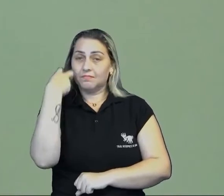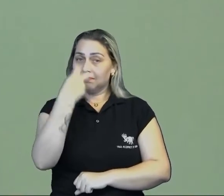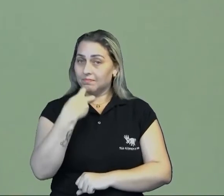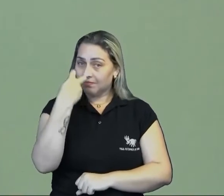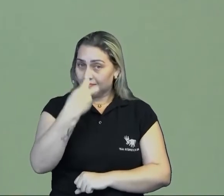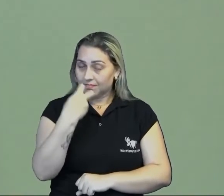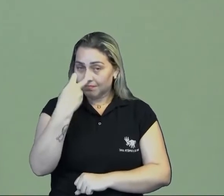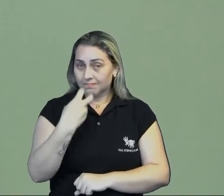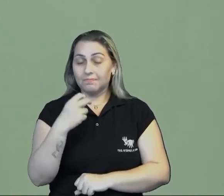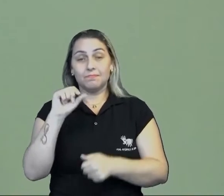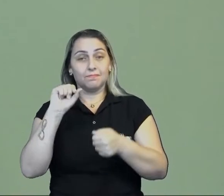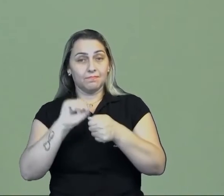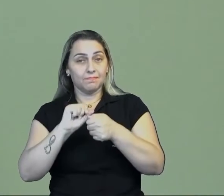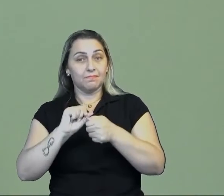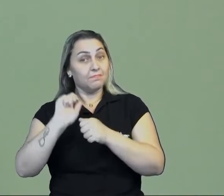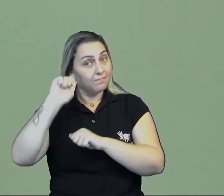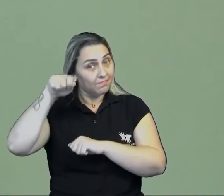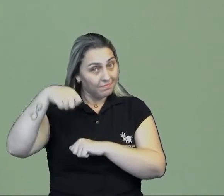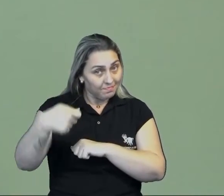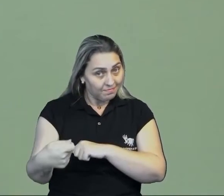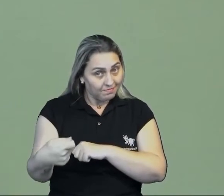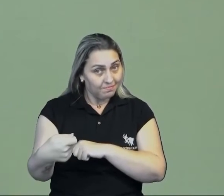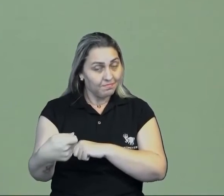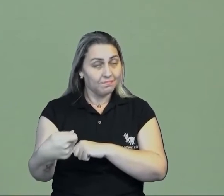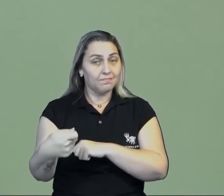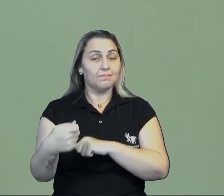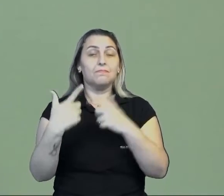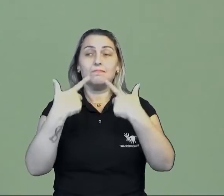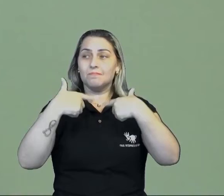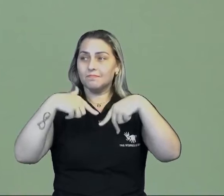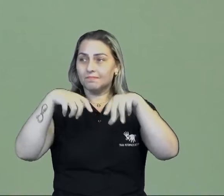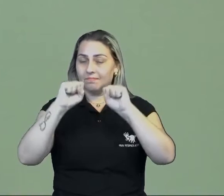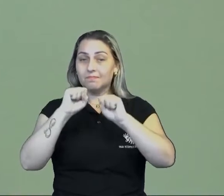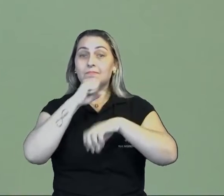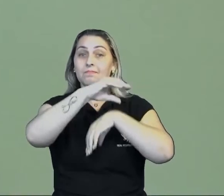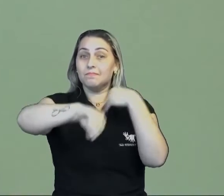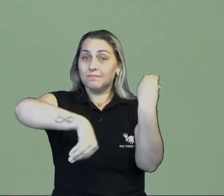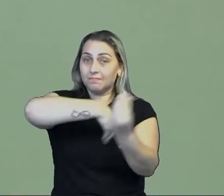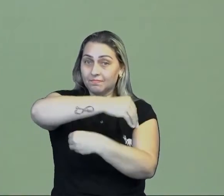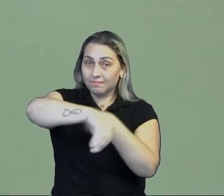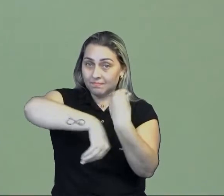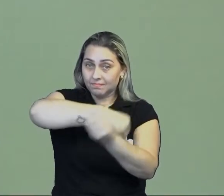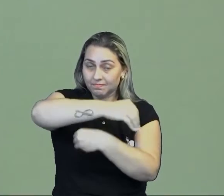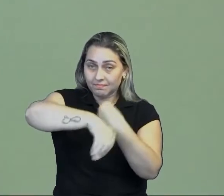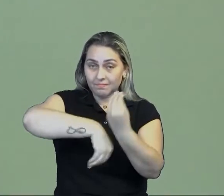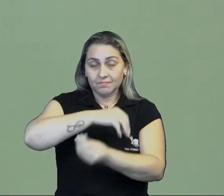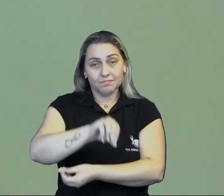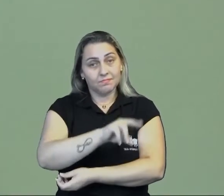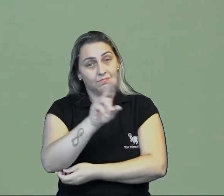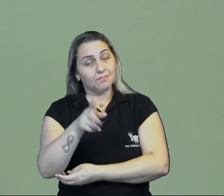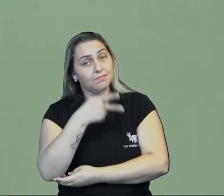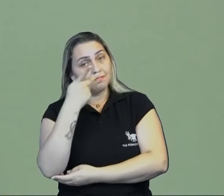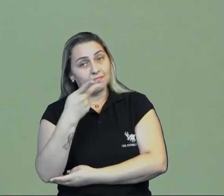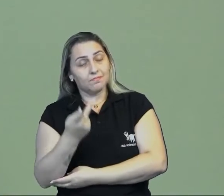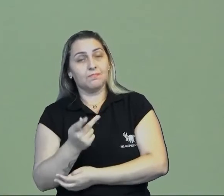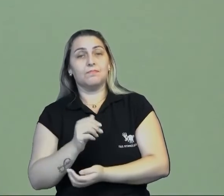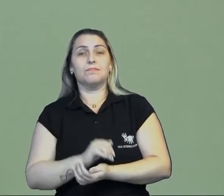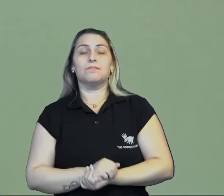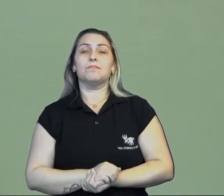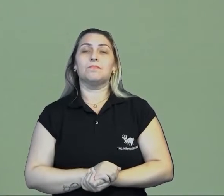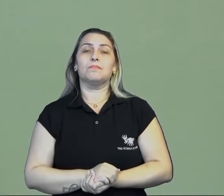verbalmente, né? E fiz um gesto. Então, essa foi a linguagem mista, né? Ou então, quando eu digo